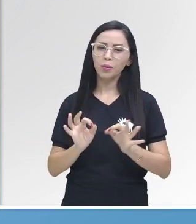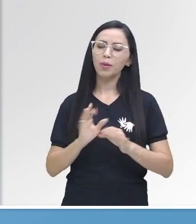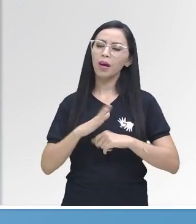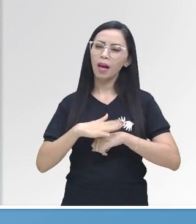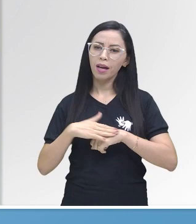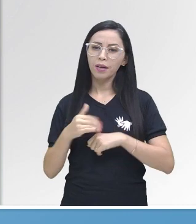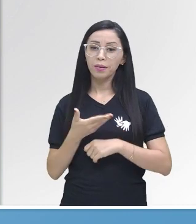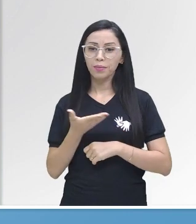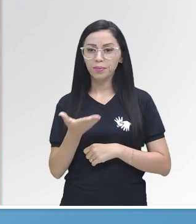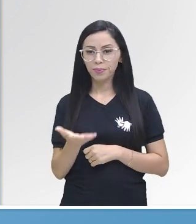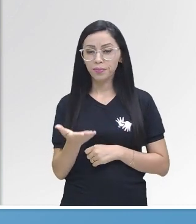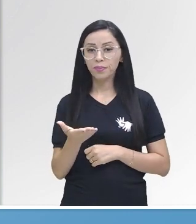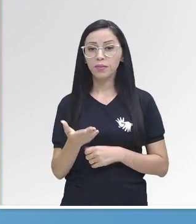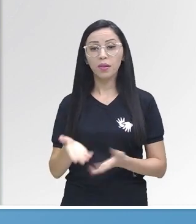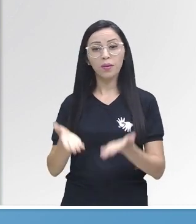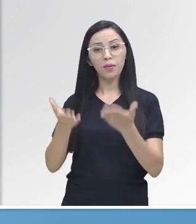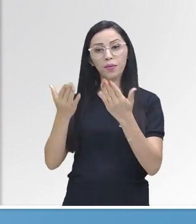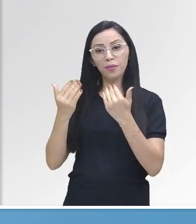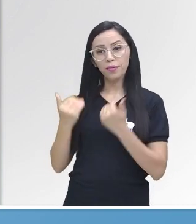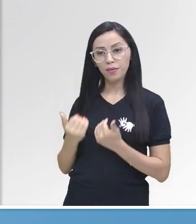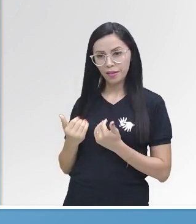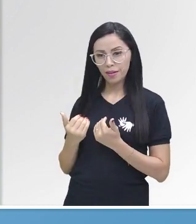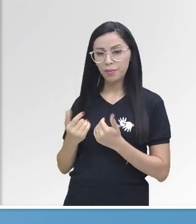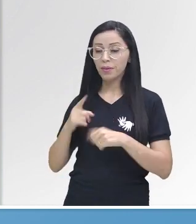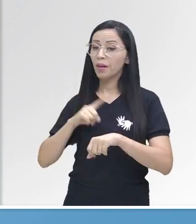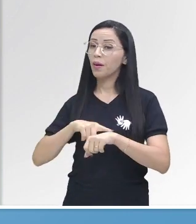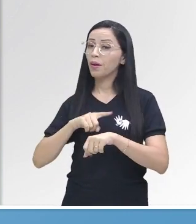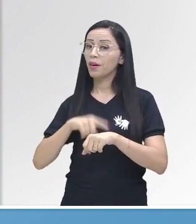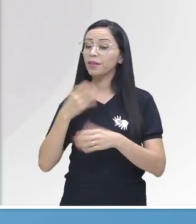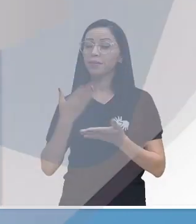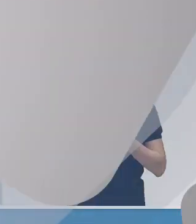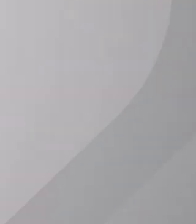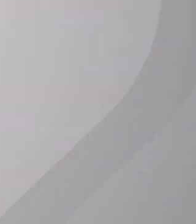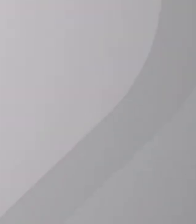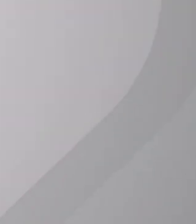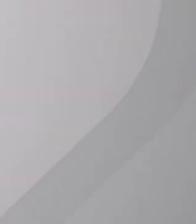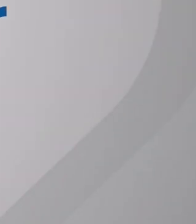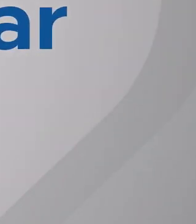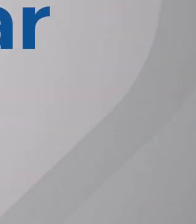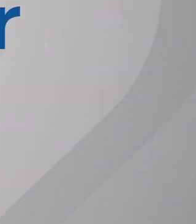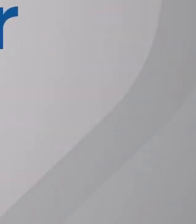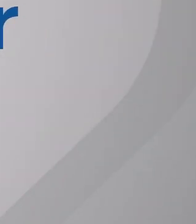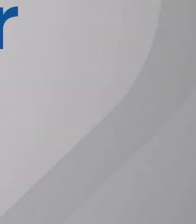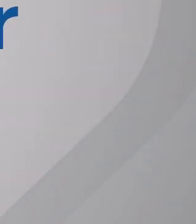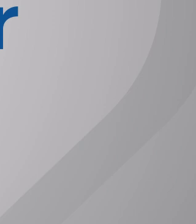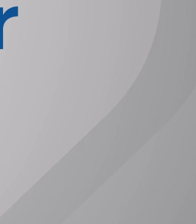para você. Então vamos, porque está na hora de estudar.